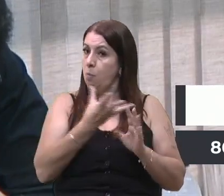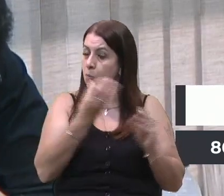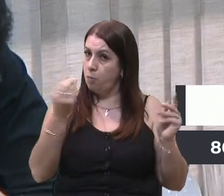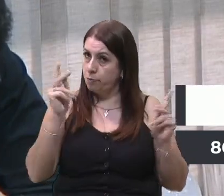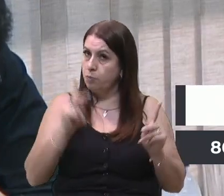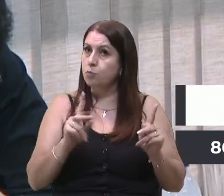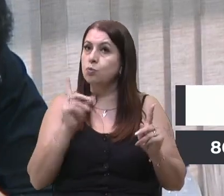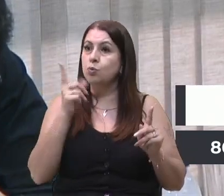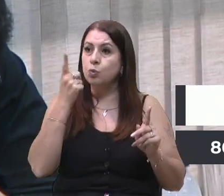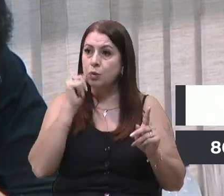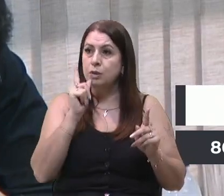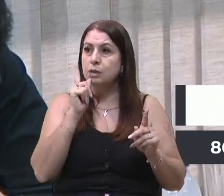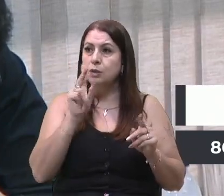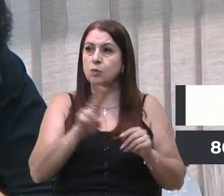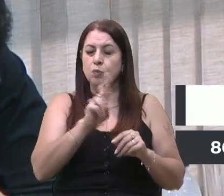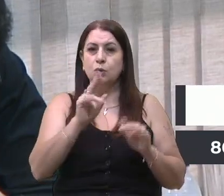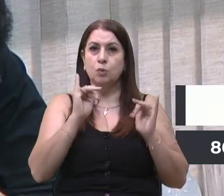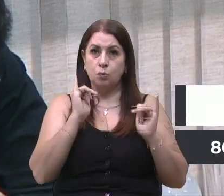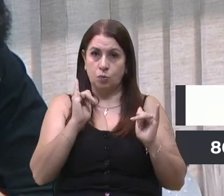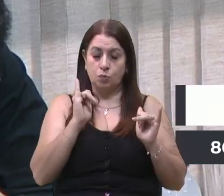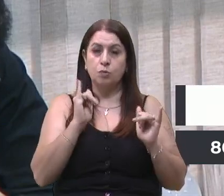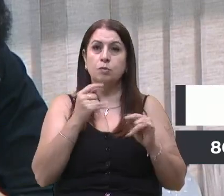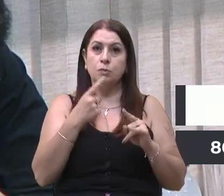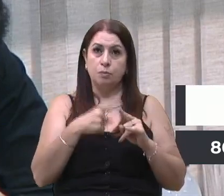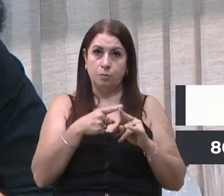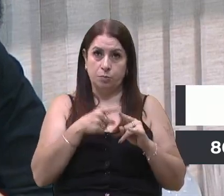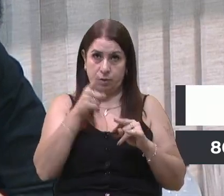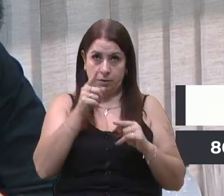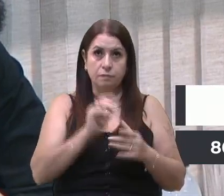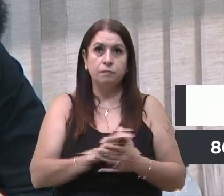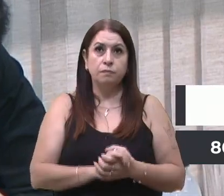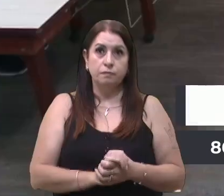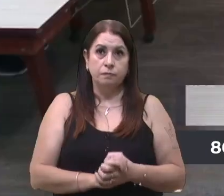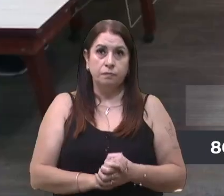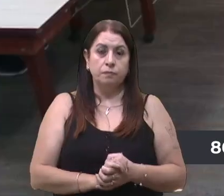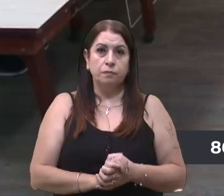só conseguiram usar o transporte coletivo por causa disso. Eu voto sim.